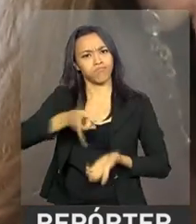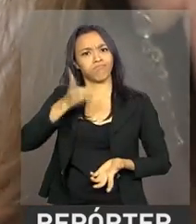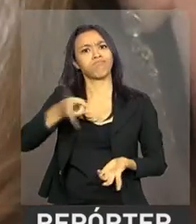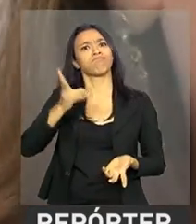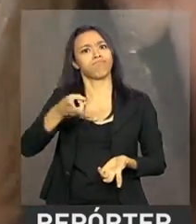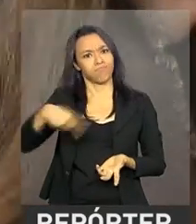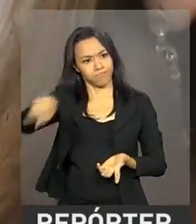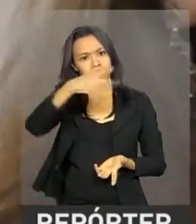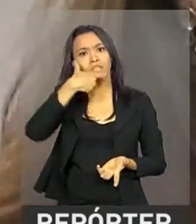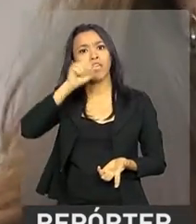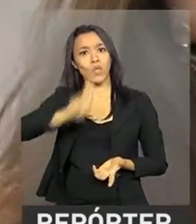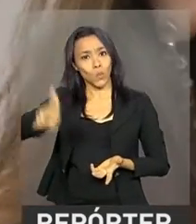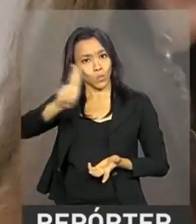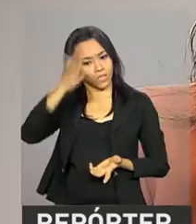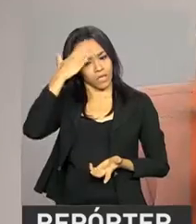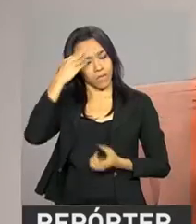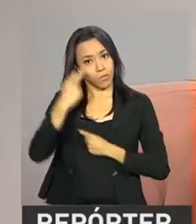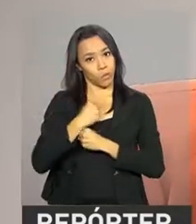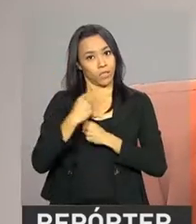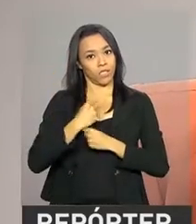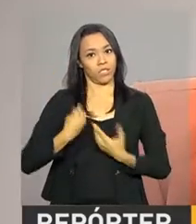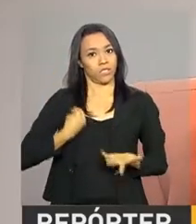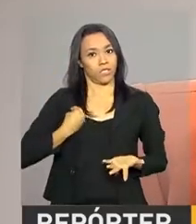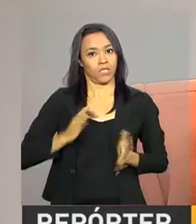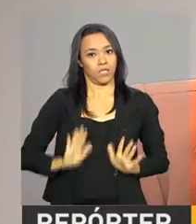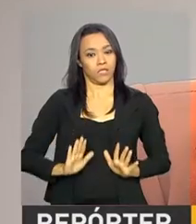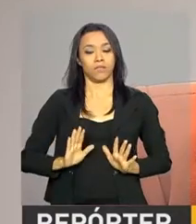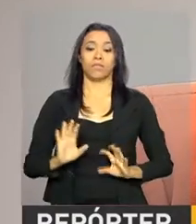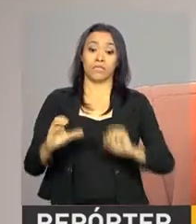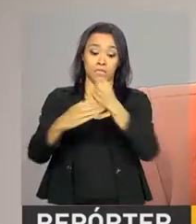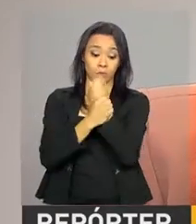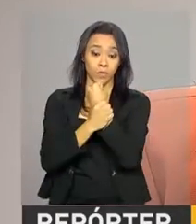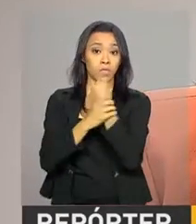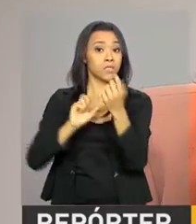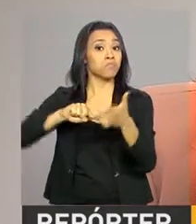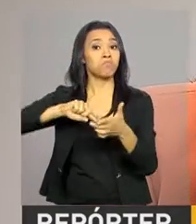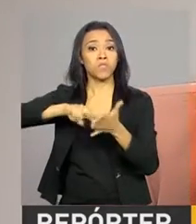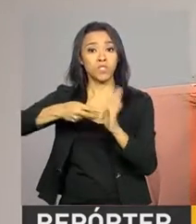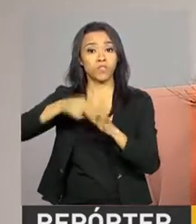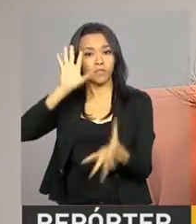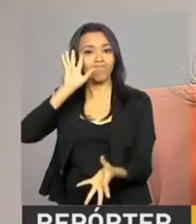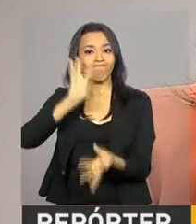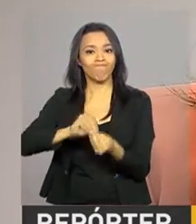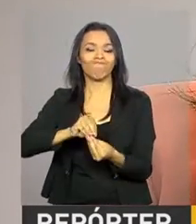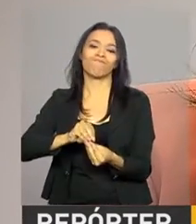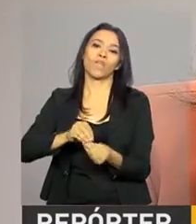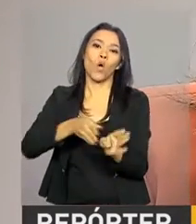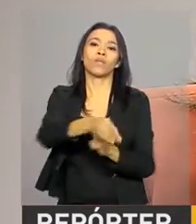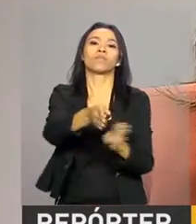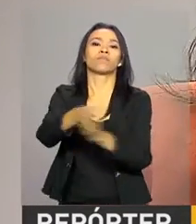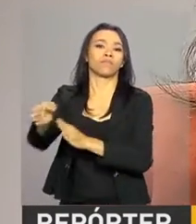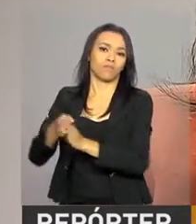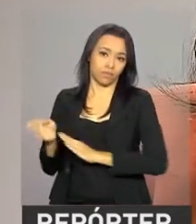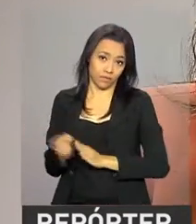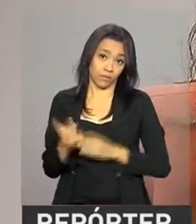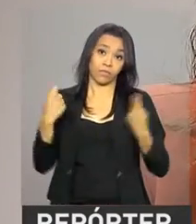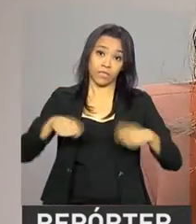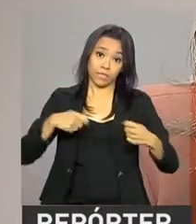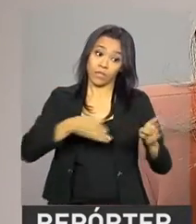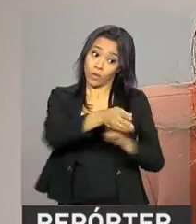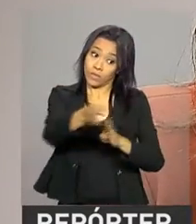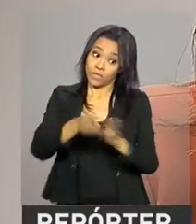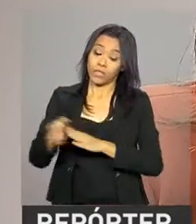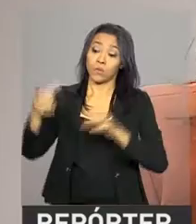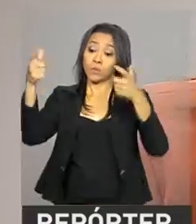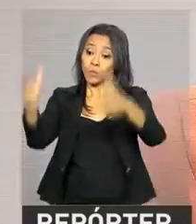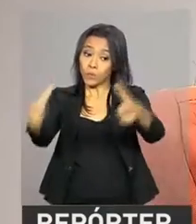que também precisa aprender a se proteger. Segurança é educação. A gente precisa explicar para as pessoas que os ambientes têm que